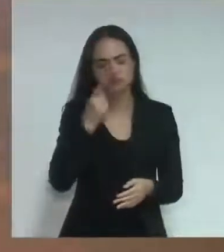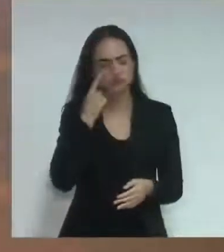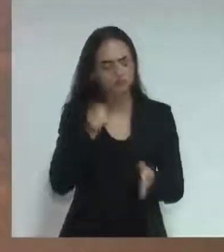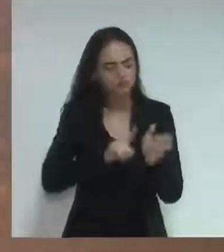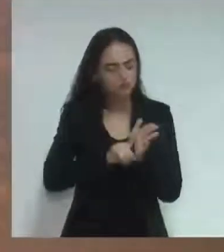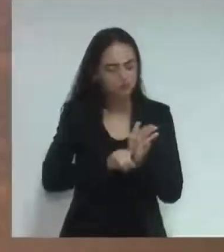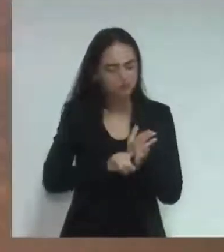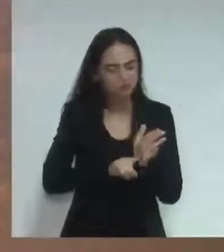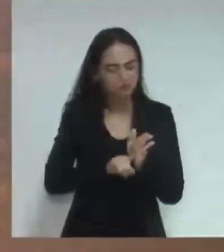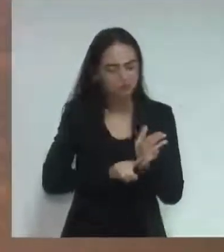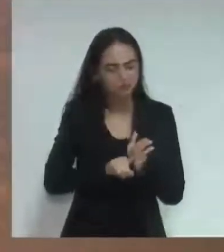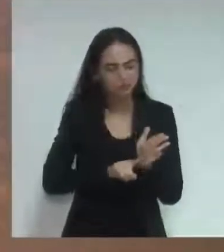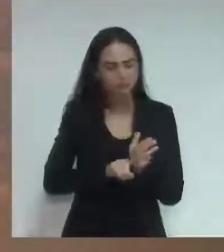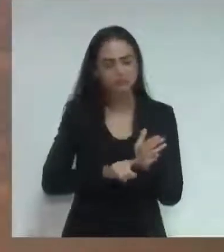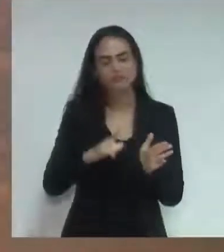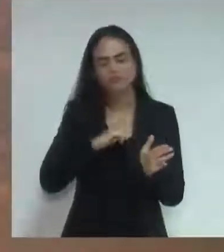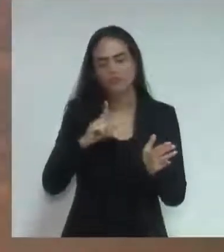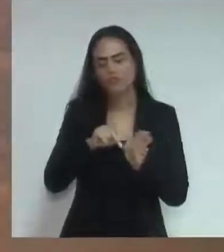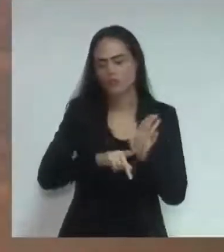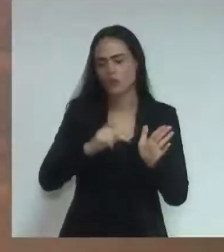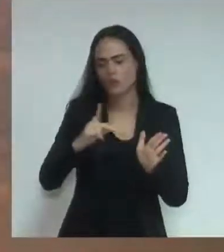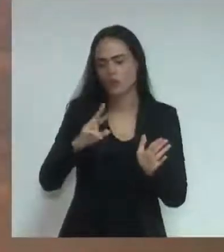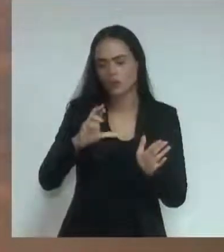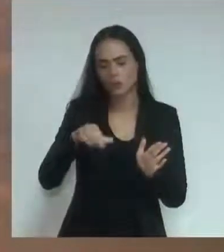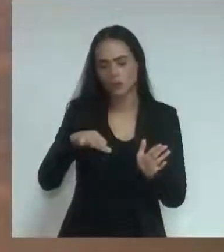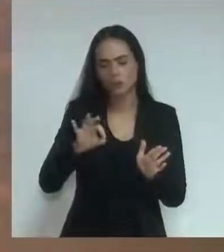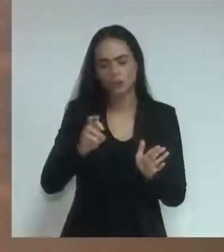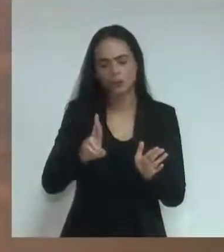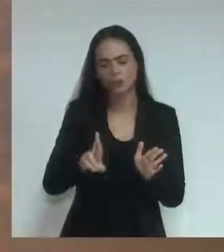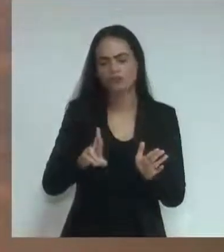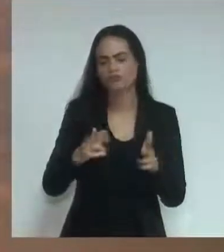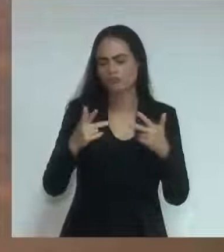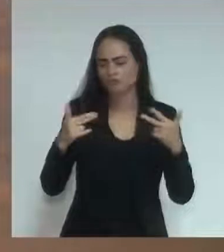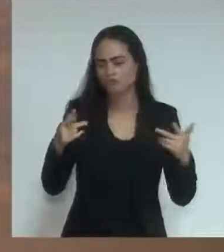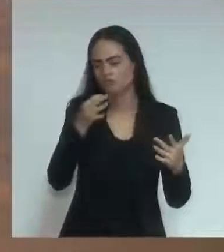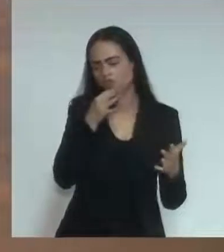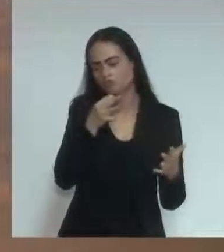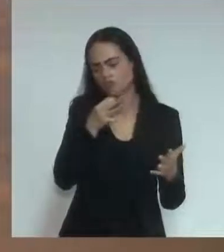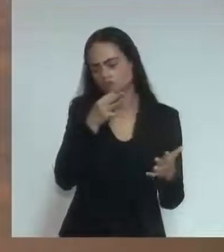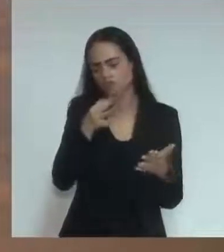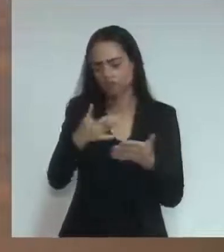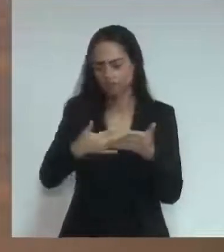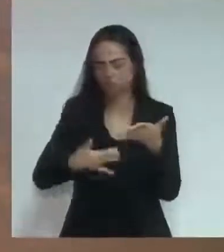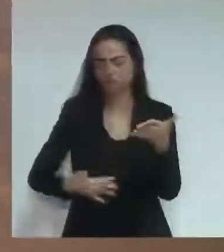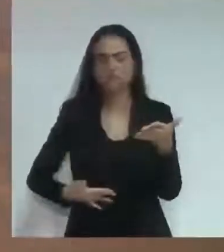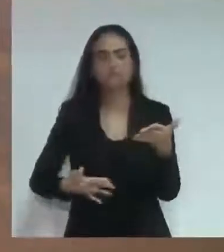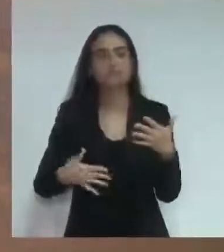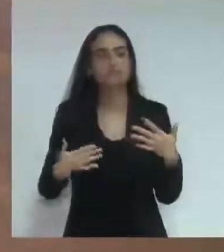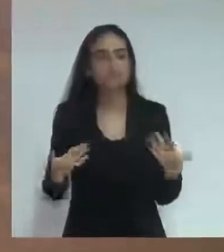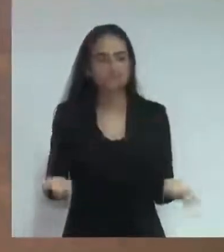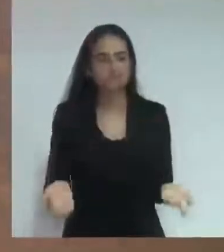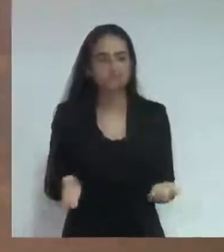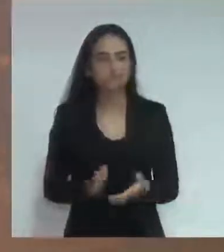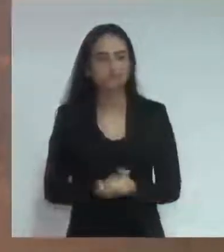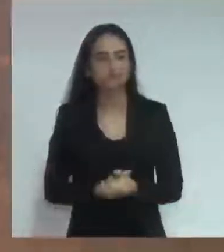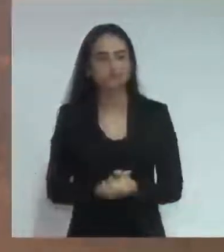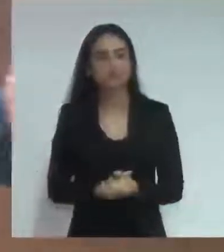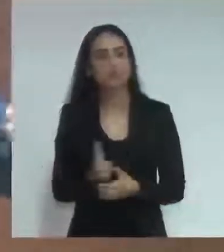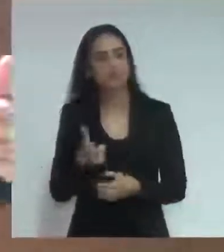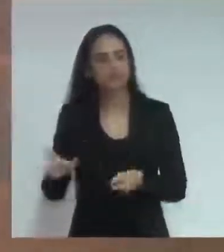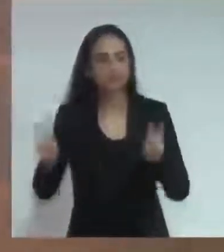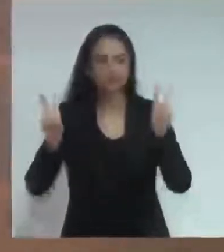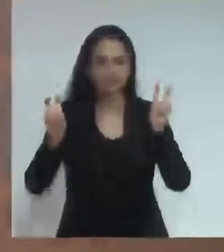e é isso. Né? A outra questão que eu queria comentar, porque eu gosto muito de